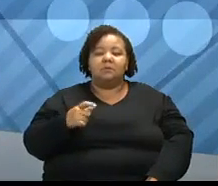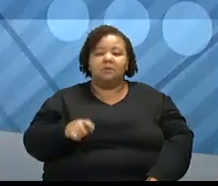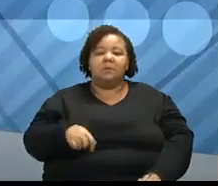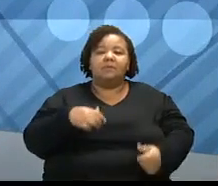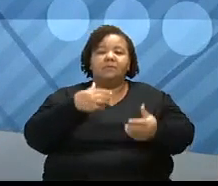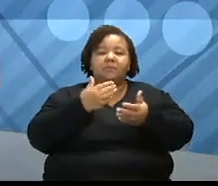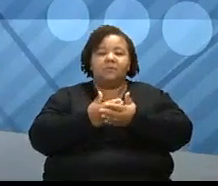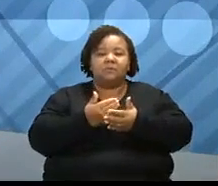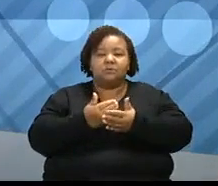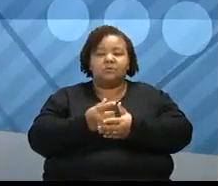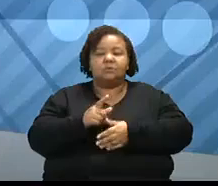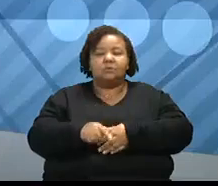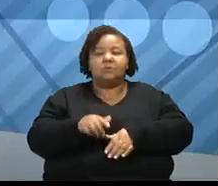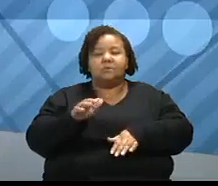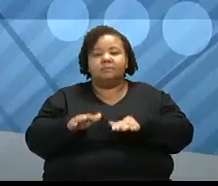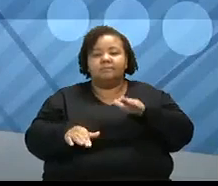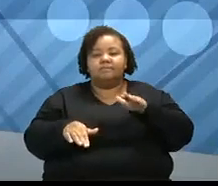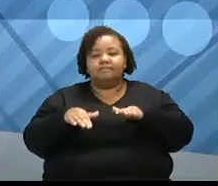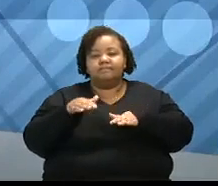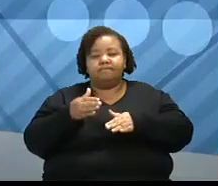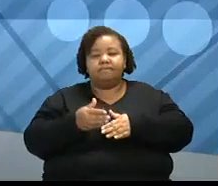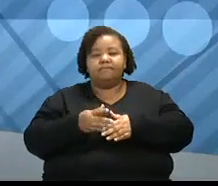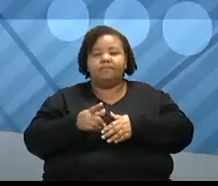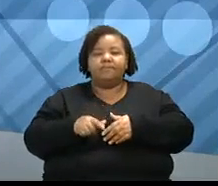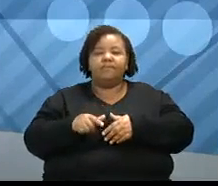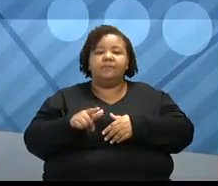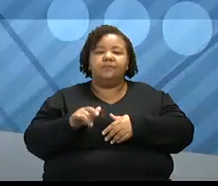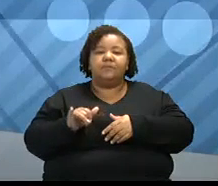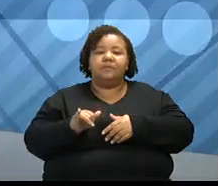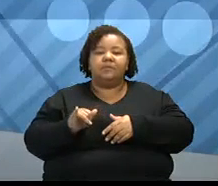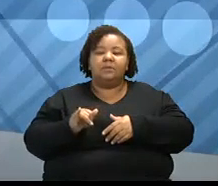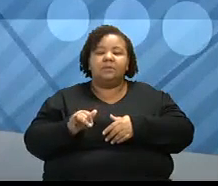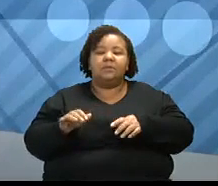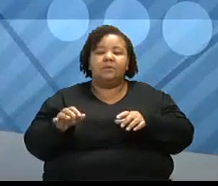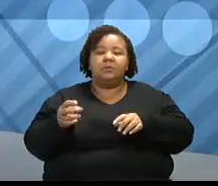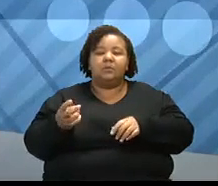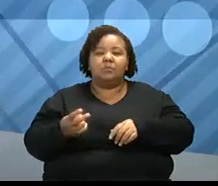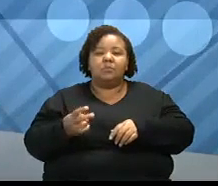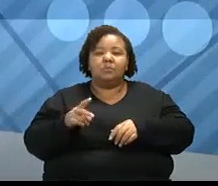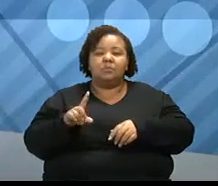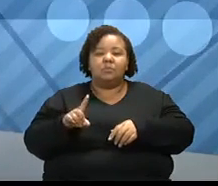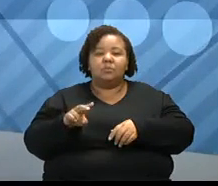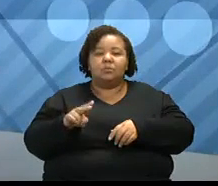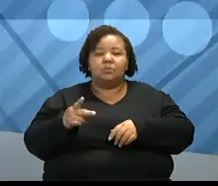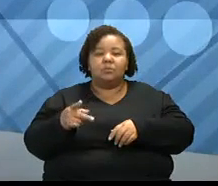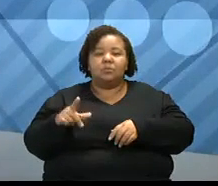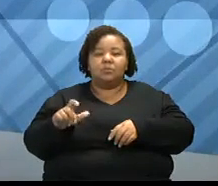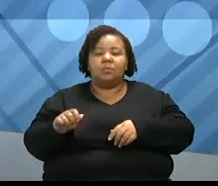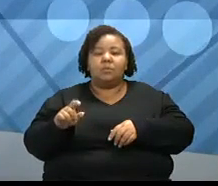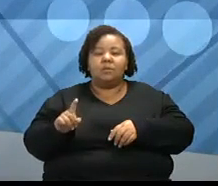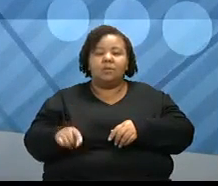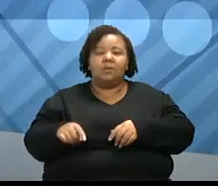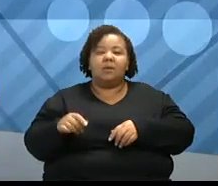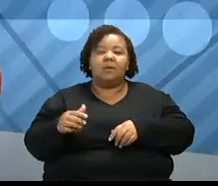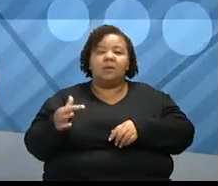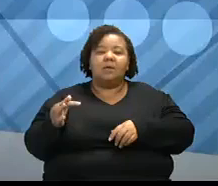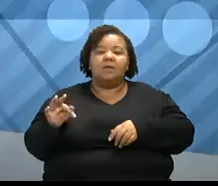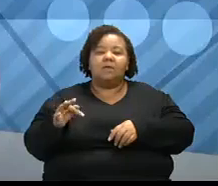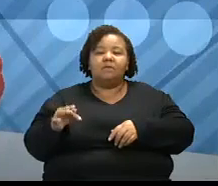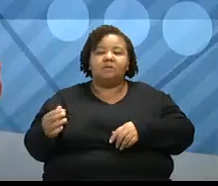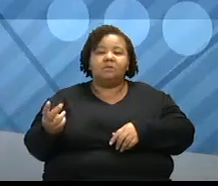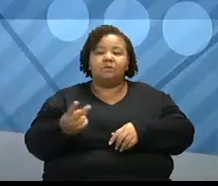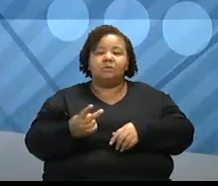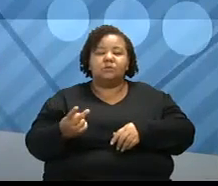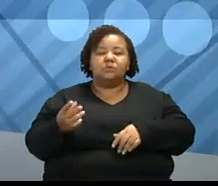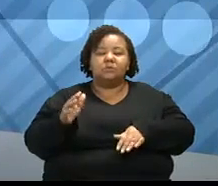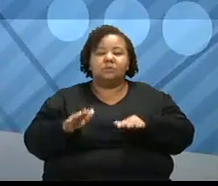em relação a essas variações. Com a integral dupla do divergente, que é uma função de duas variáveis, eu